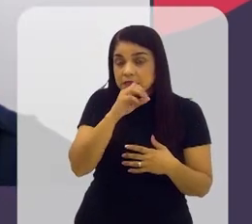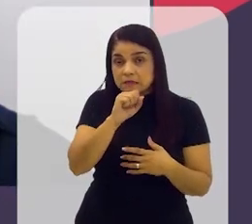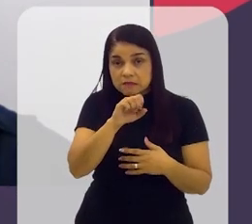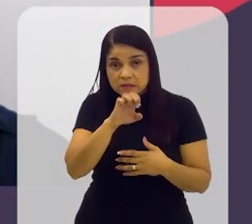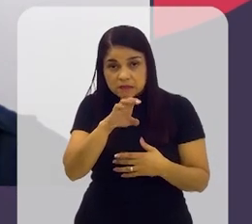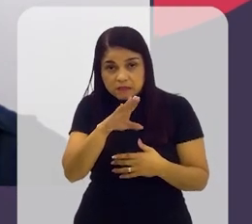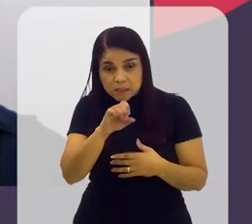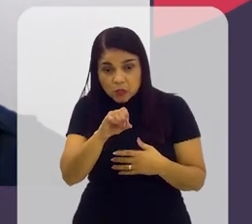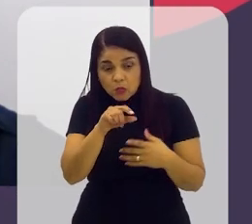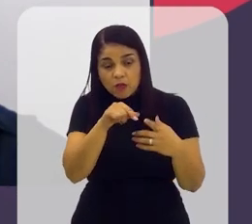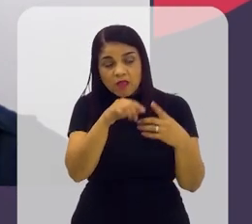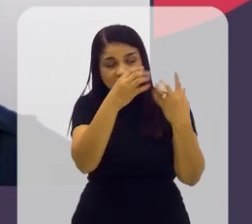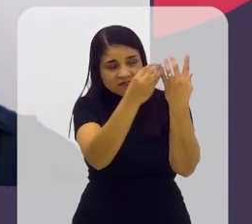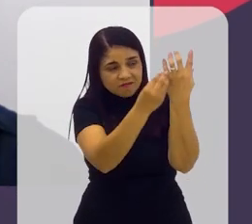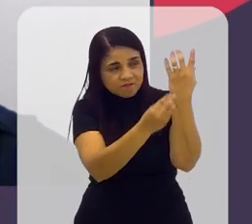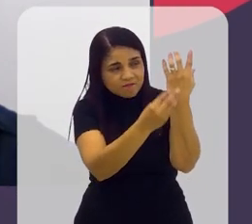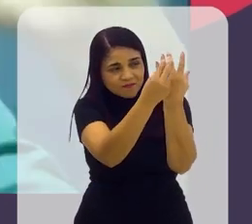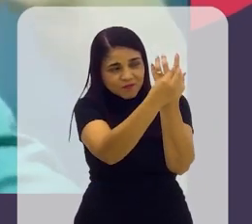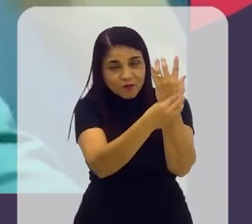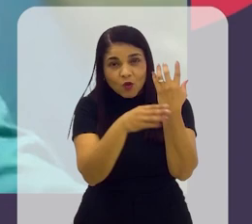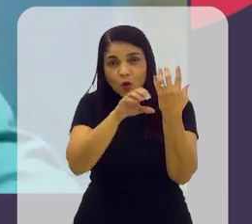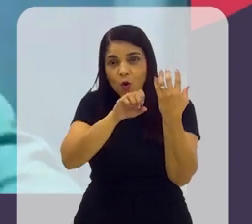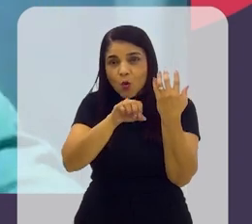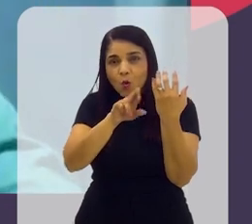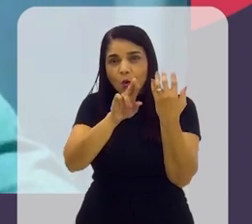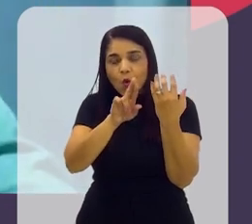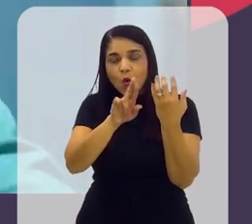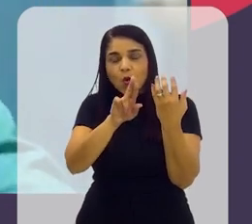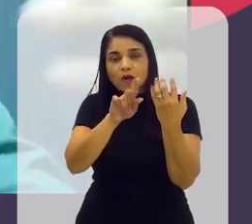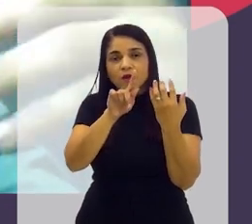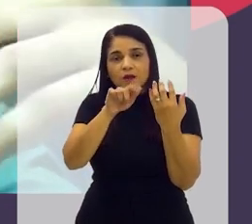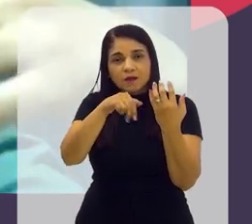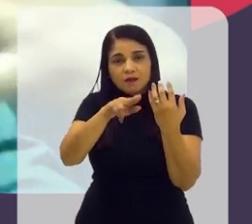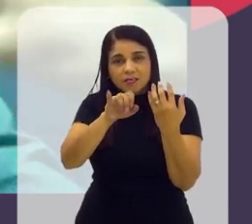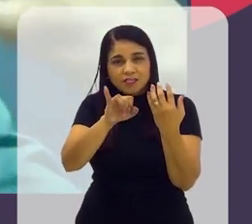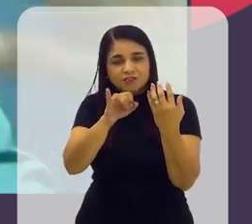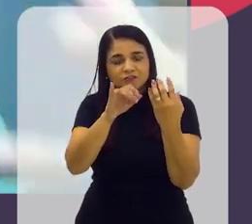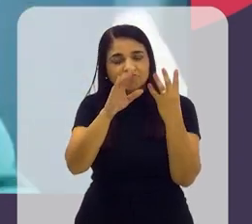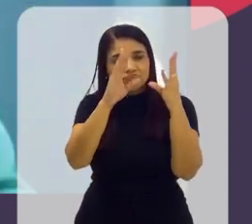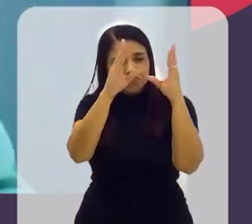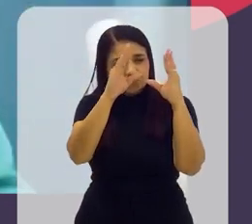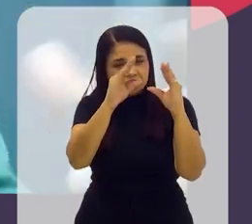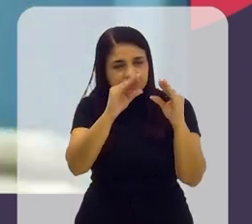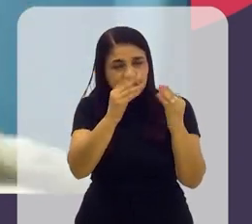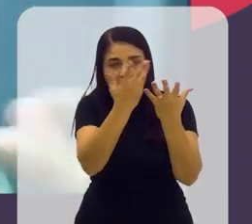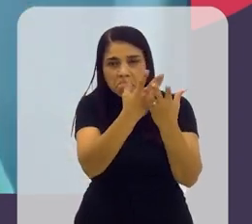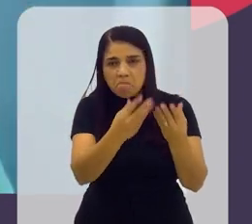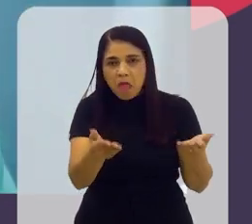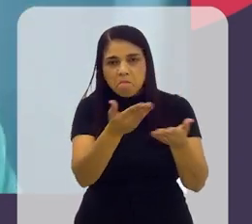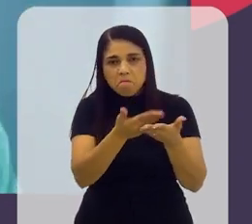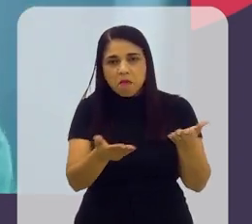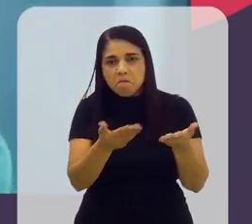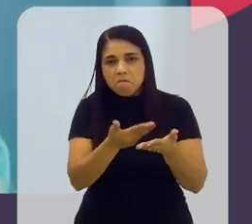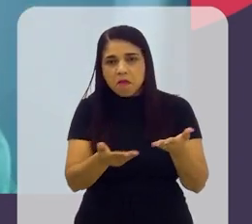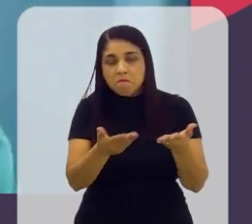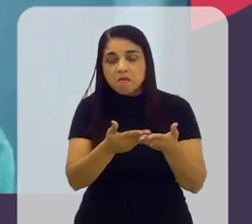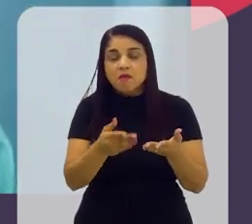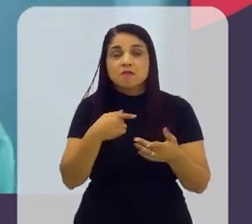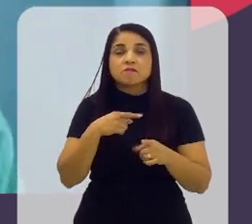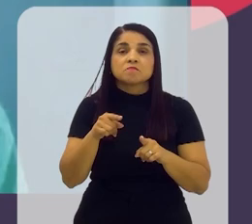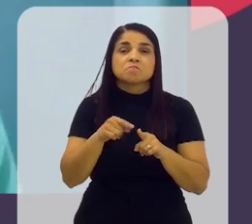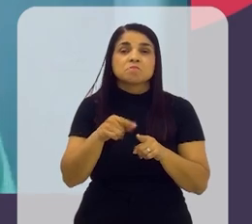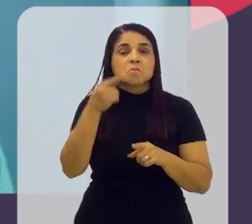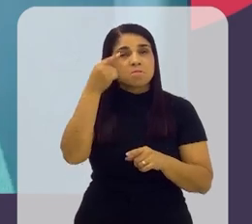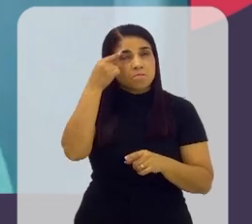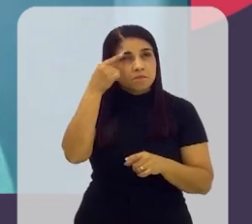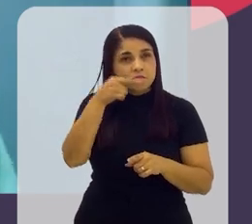mais seco, elas vão perder esse sombreamento necessário, essa umidade necessária para que elas se mantenham. Então, a gente supõe, por exemplo,